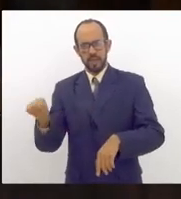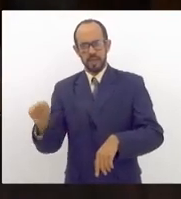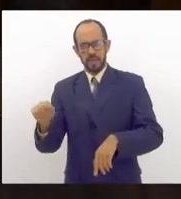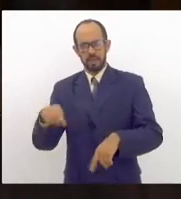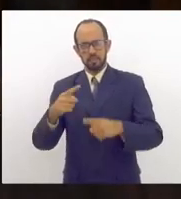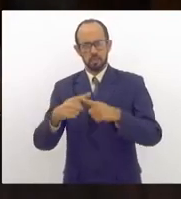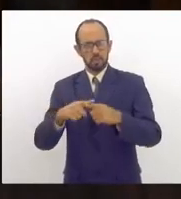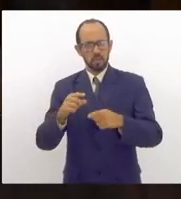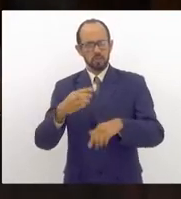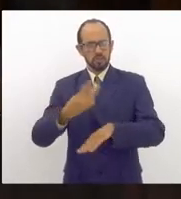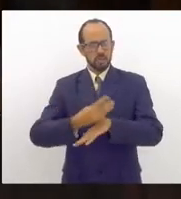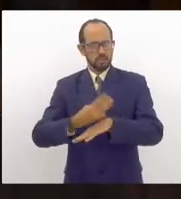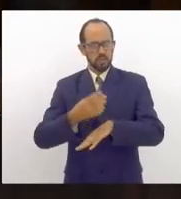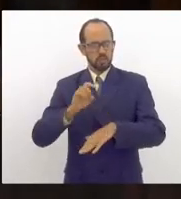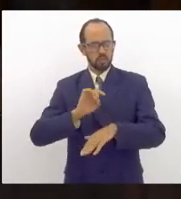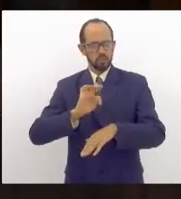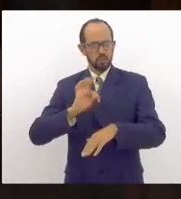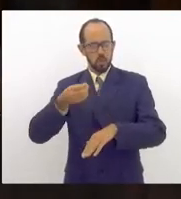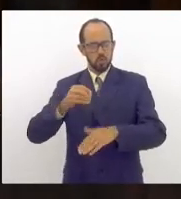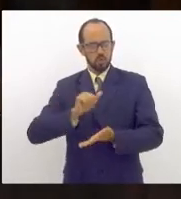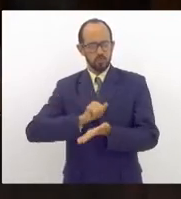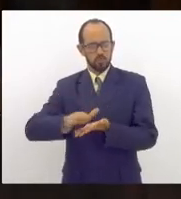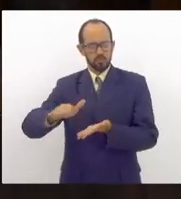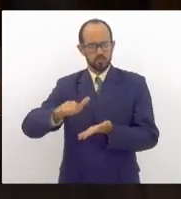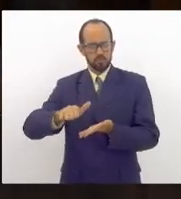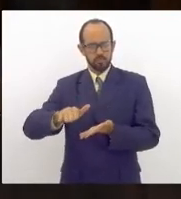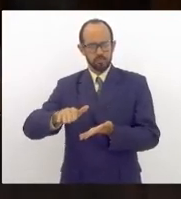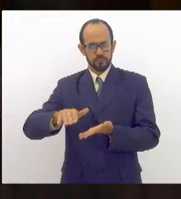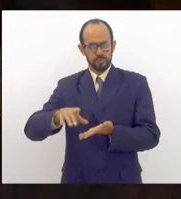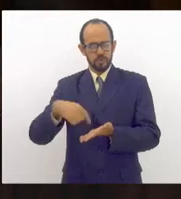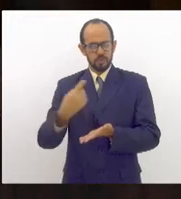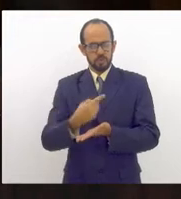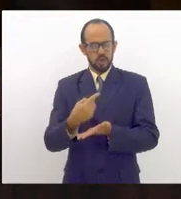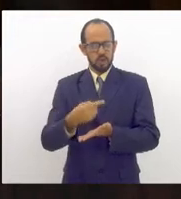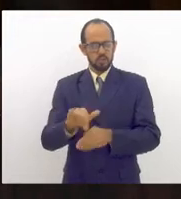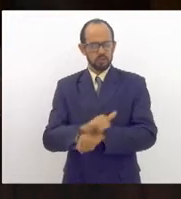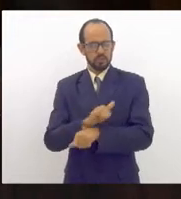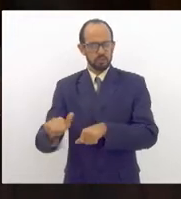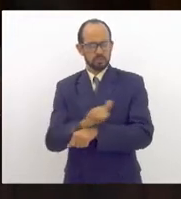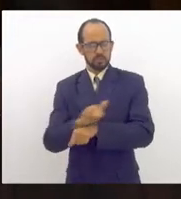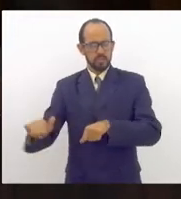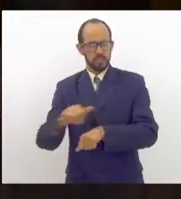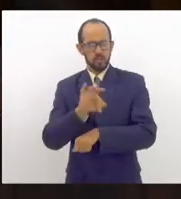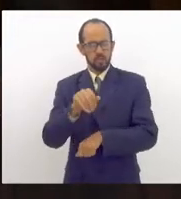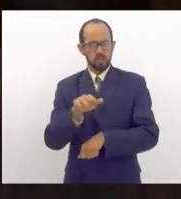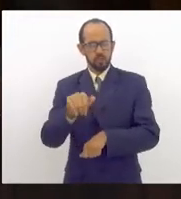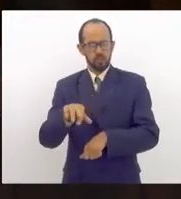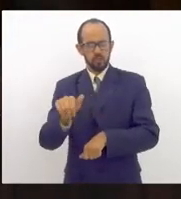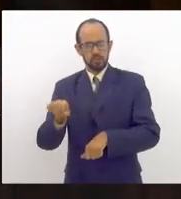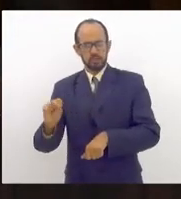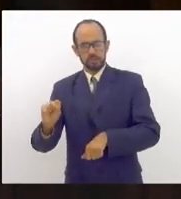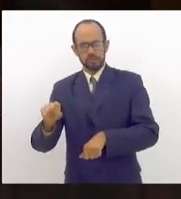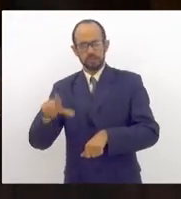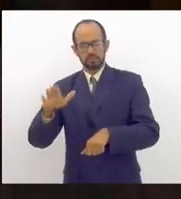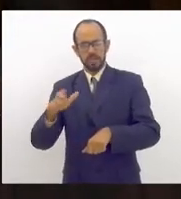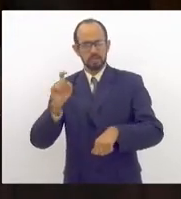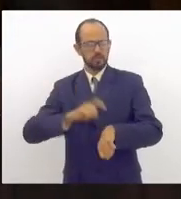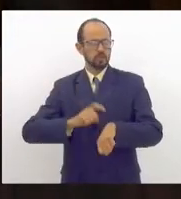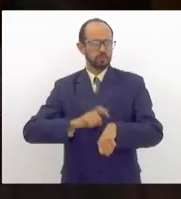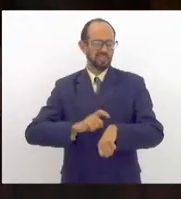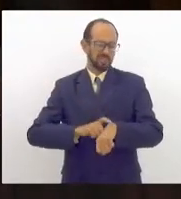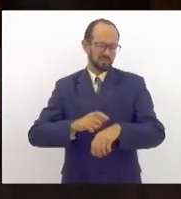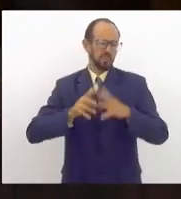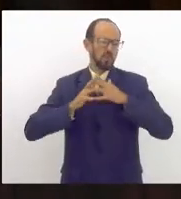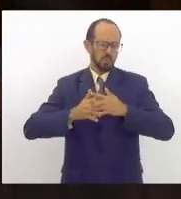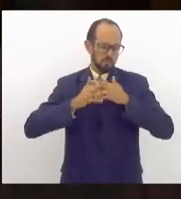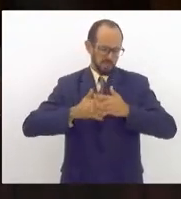já saíram ali e por mais abraços que a gente tenha feito e Furnas a gente realmente enfrentou tempo cinzentos em nosso país